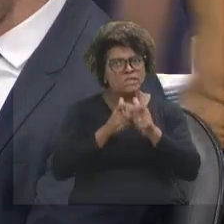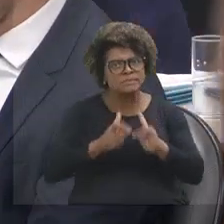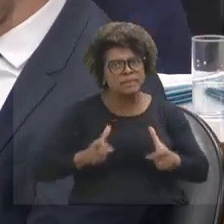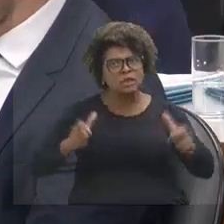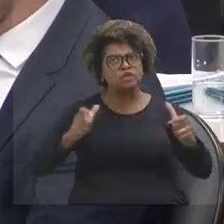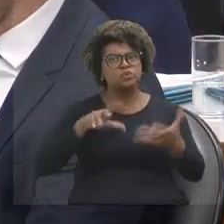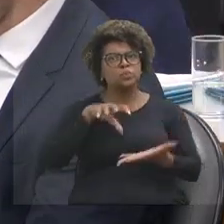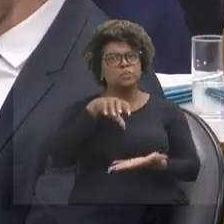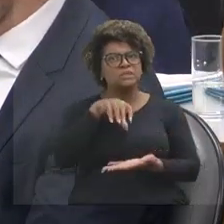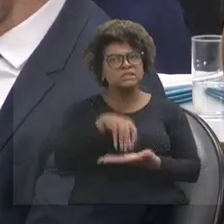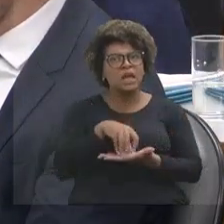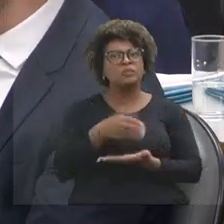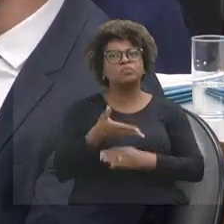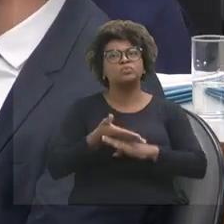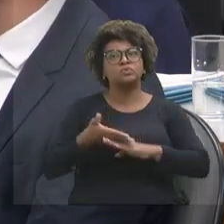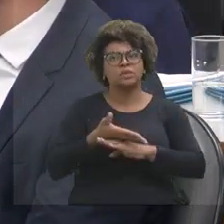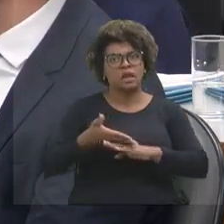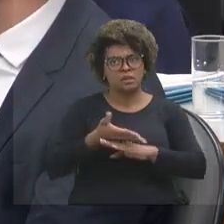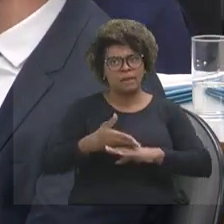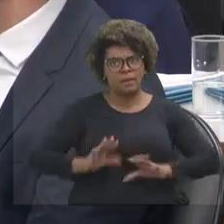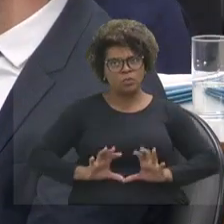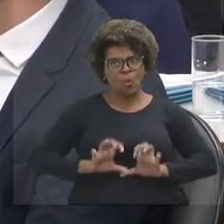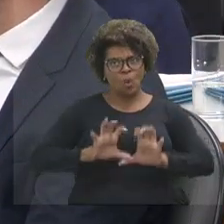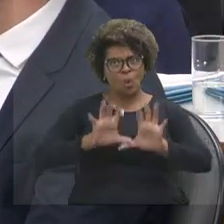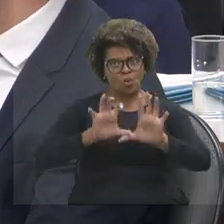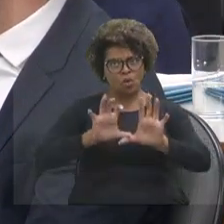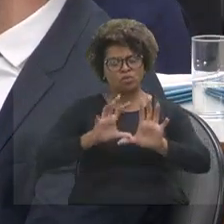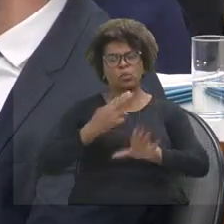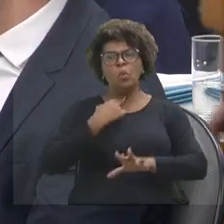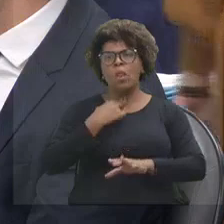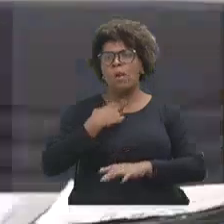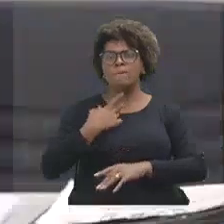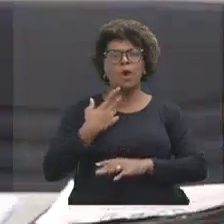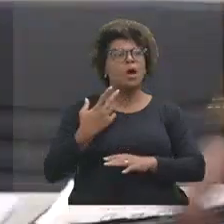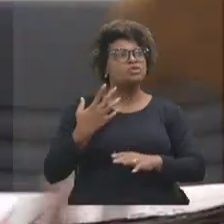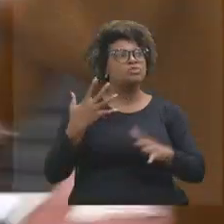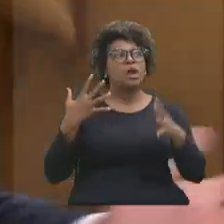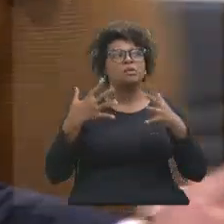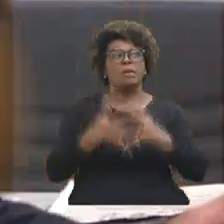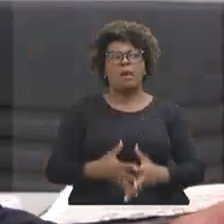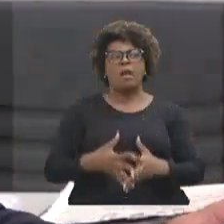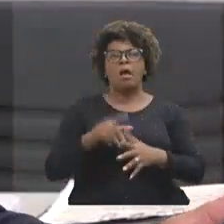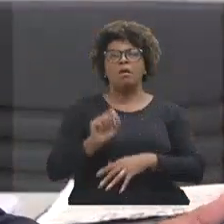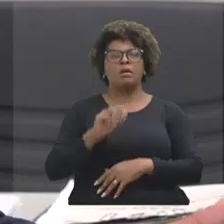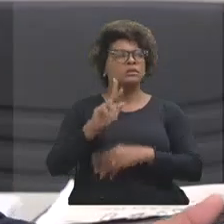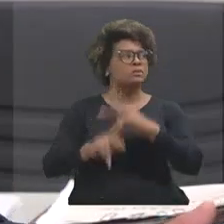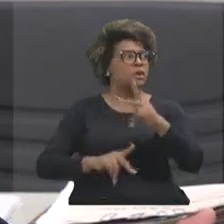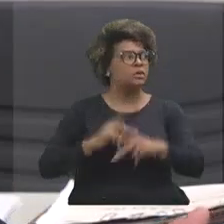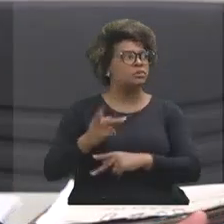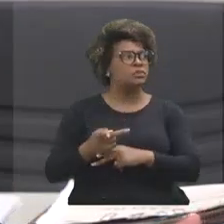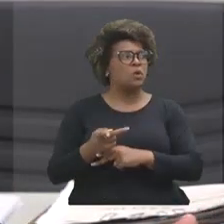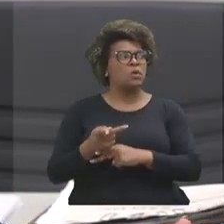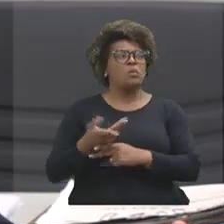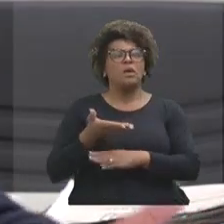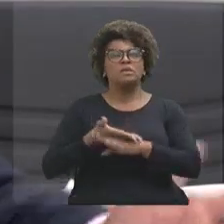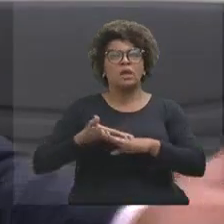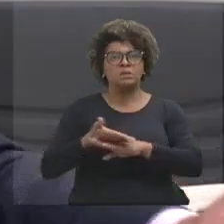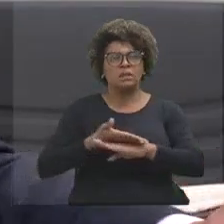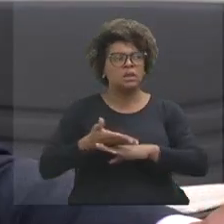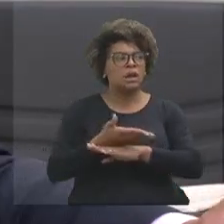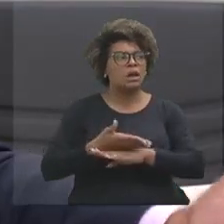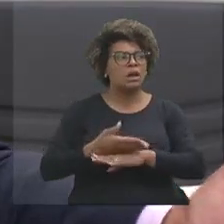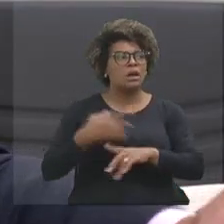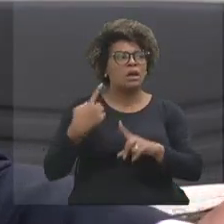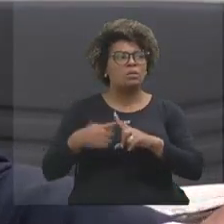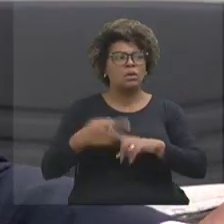oncológico eu acho que nós não podemos impedir que pacientes sejam tratados como às vezes é impedido por exemplo